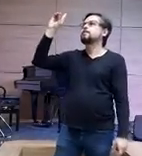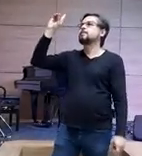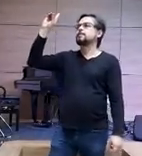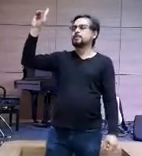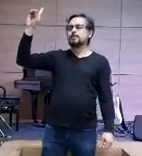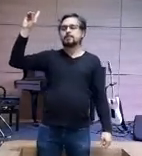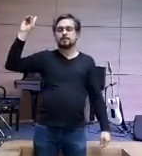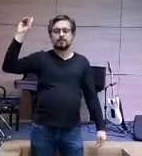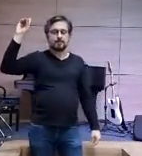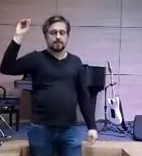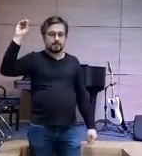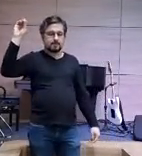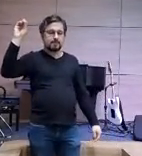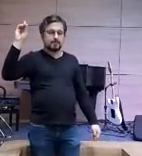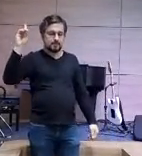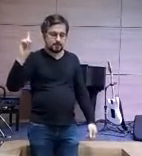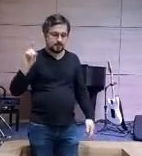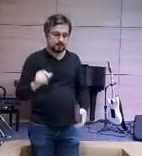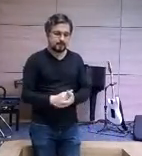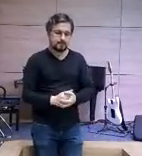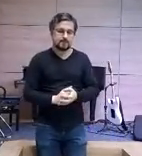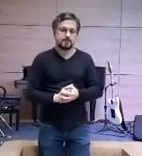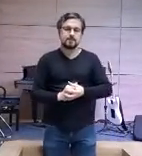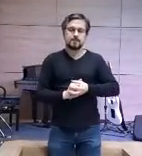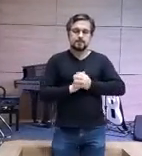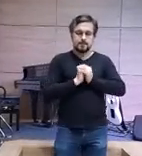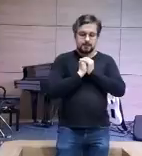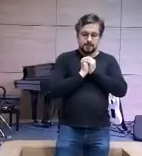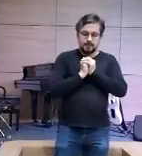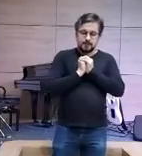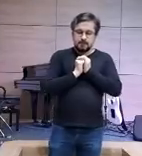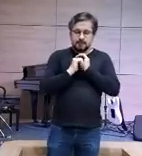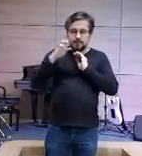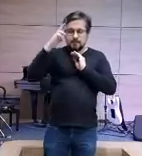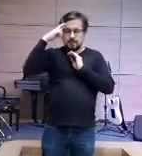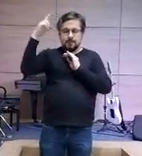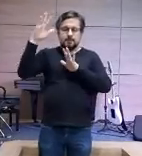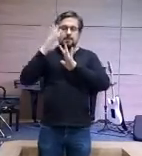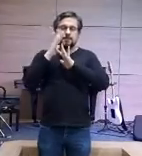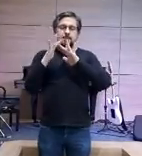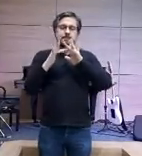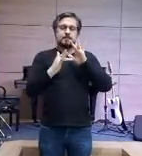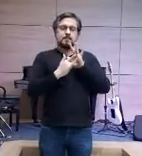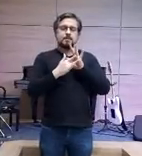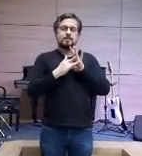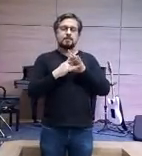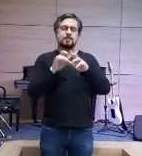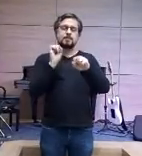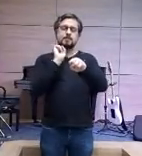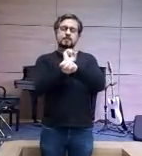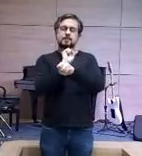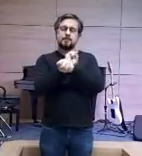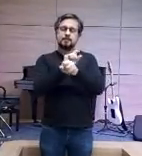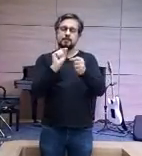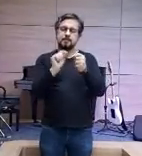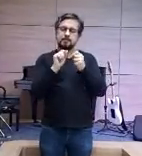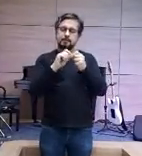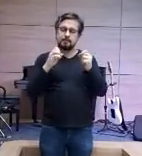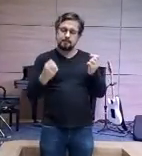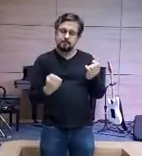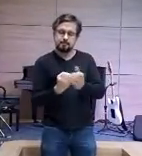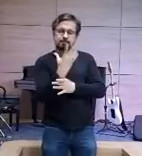paz do Senhor estou Senhor Jesus a esperança renasce